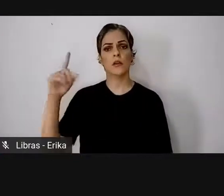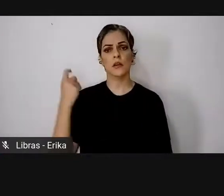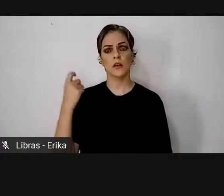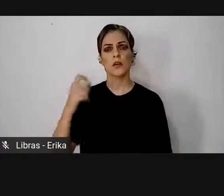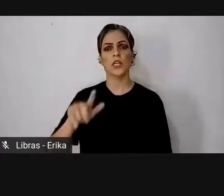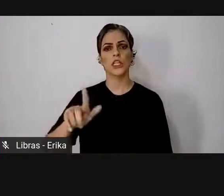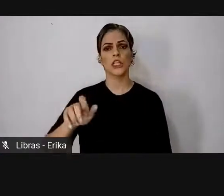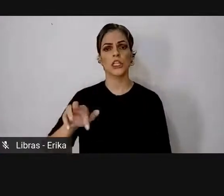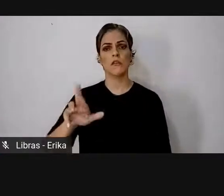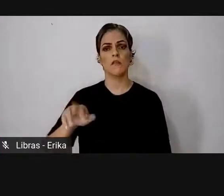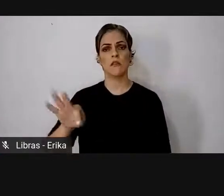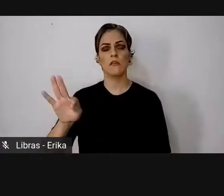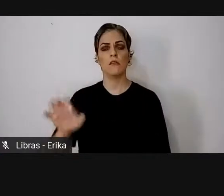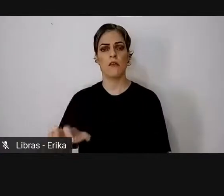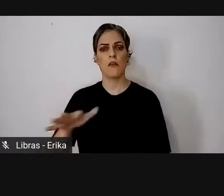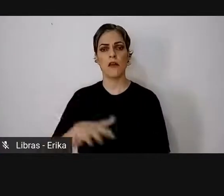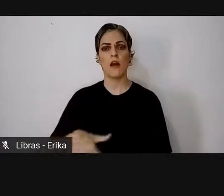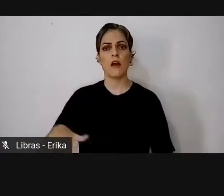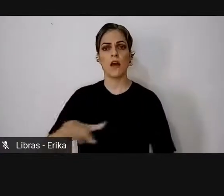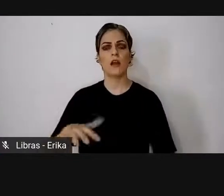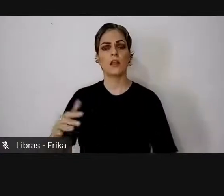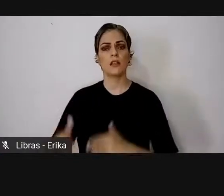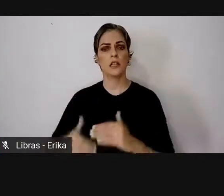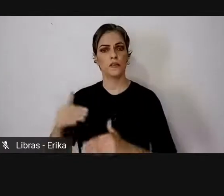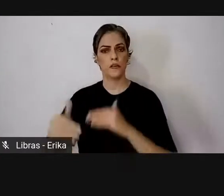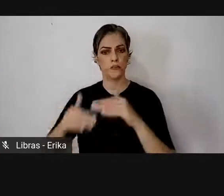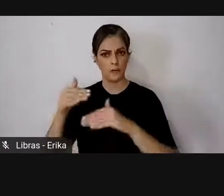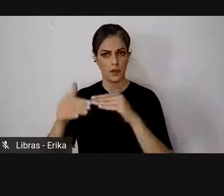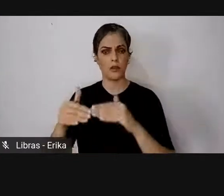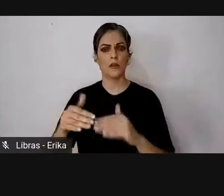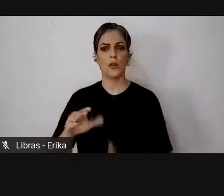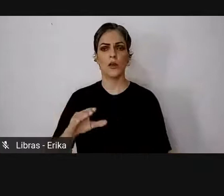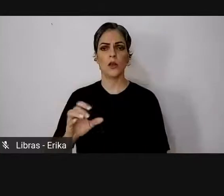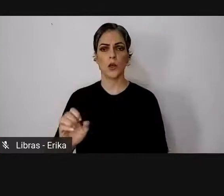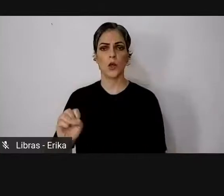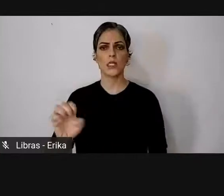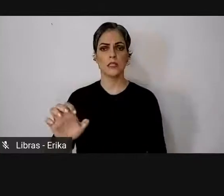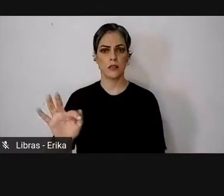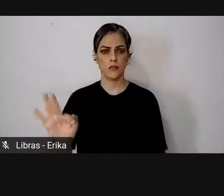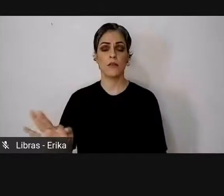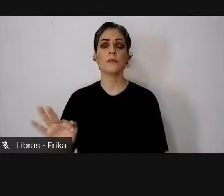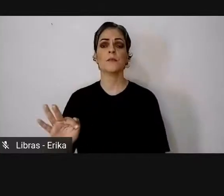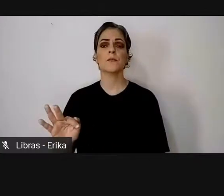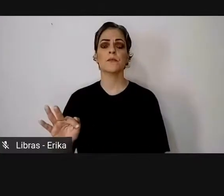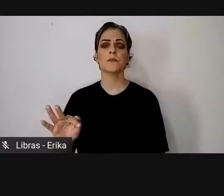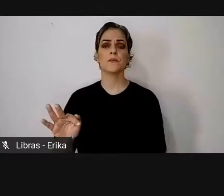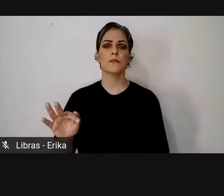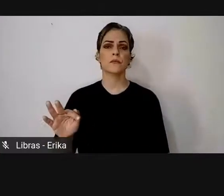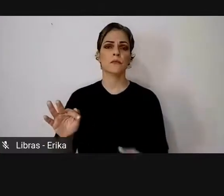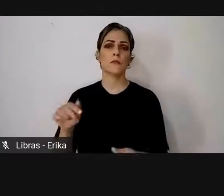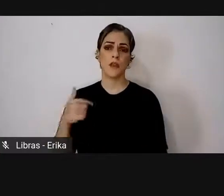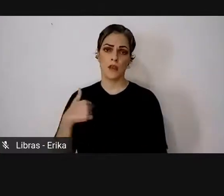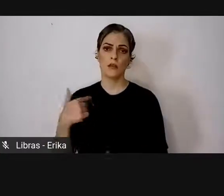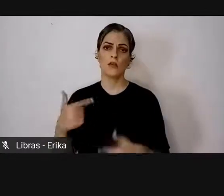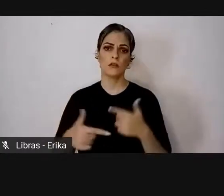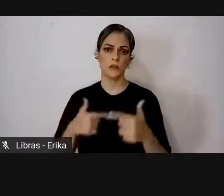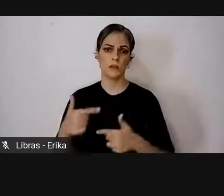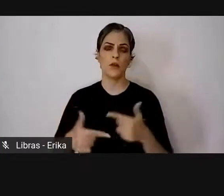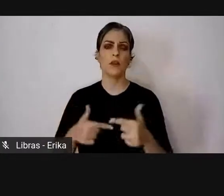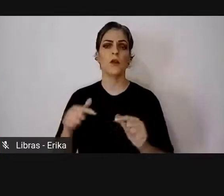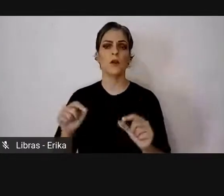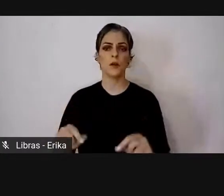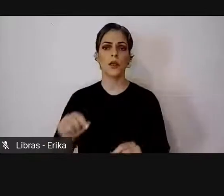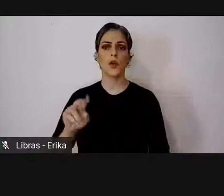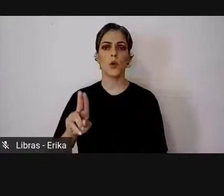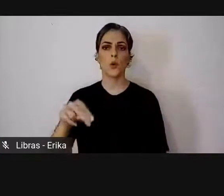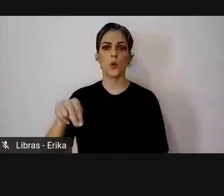né? Trabalhei desenvolvi, na verdade, a urna eletrônica, né, usada até atualmente